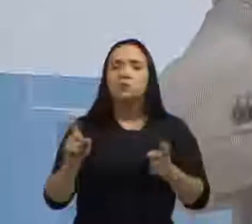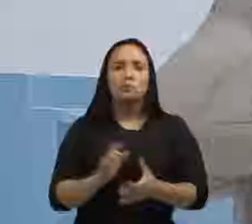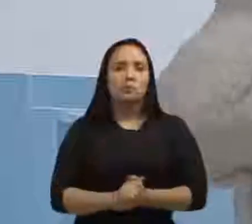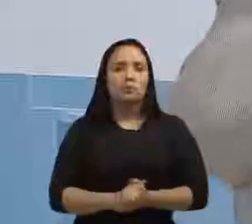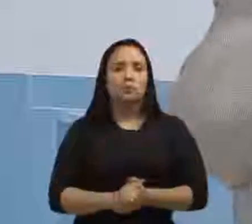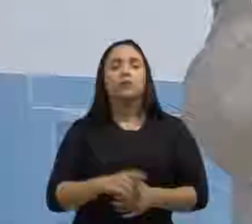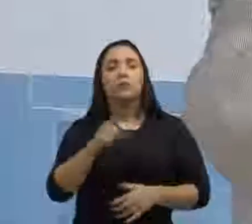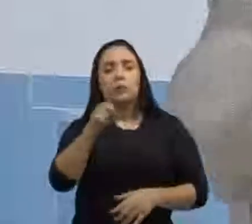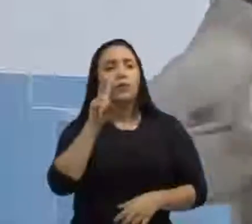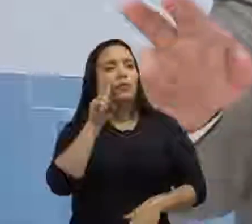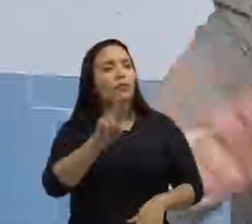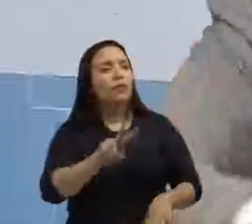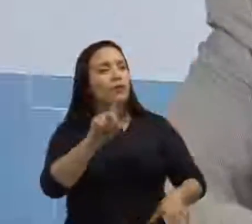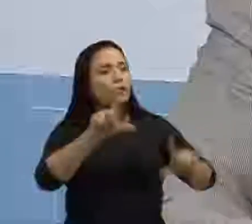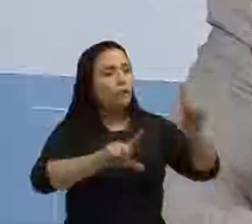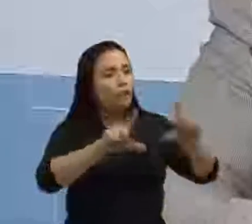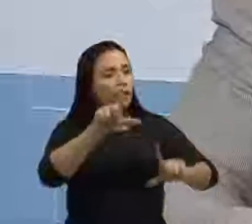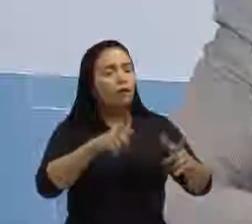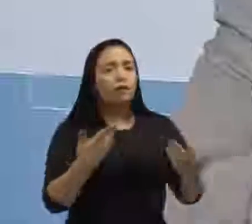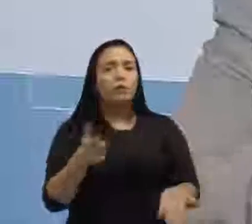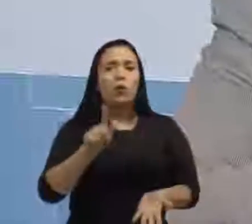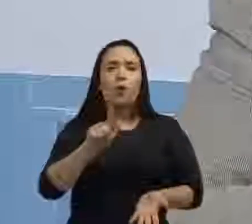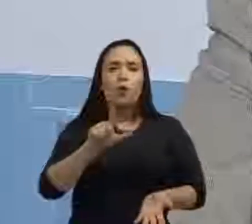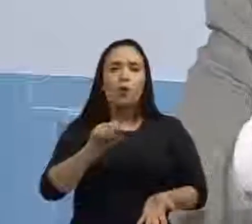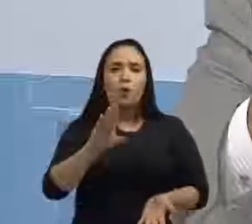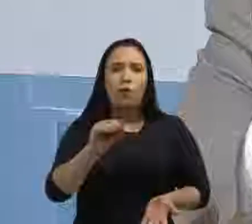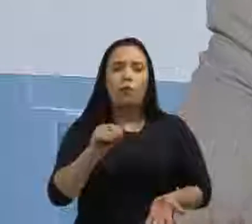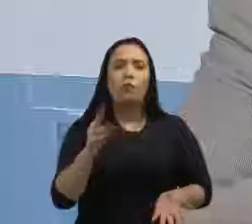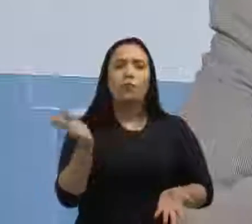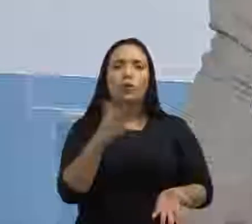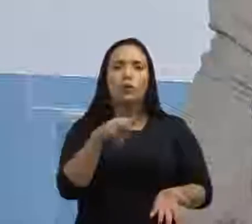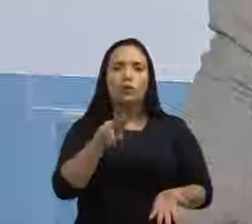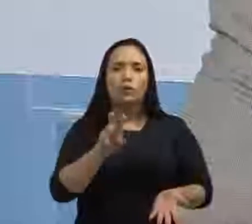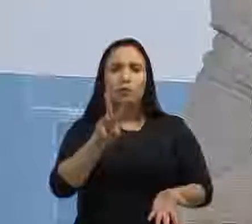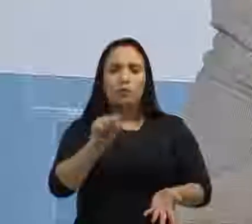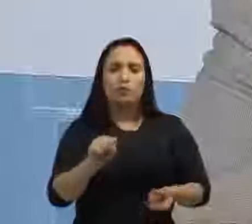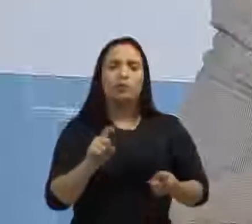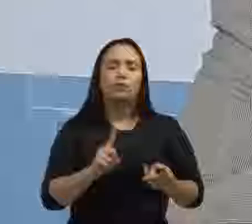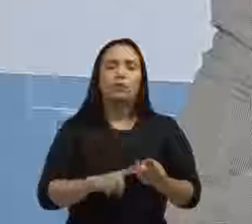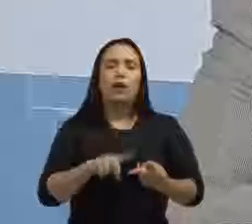ligar a televisão, porque você ligar agora. Globo News, Record